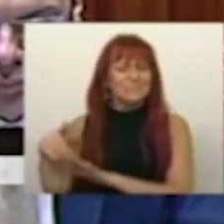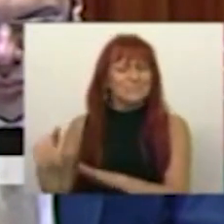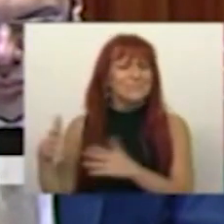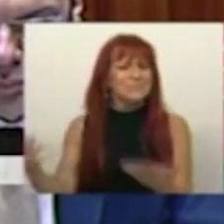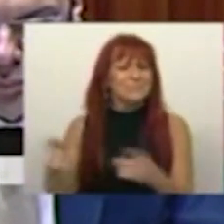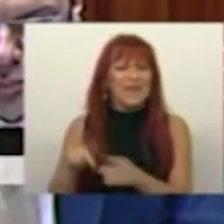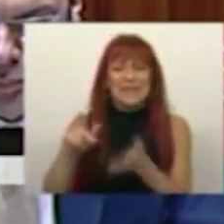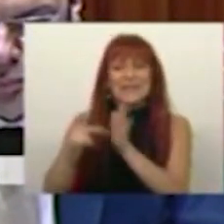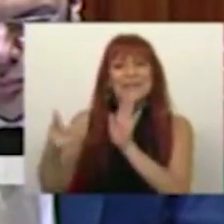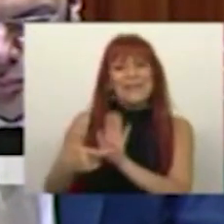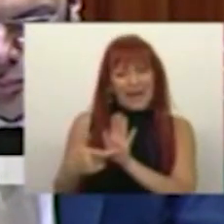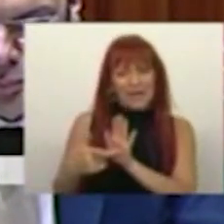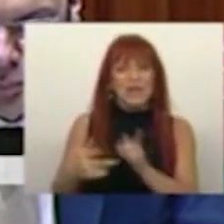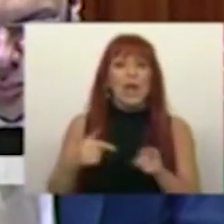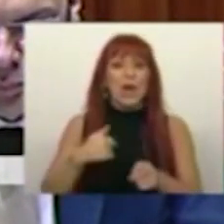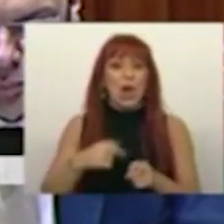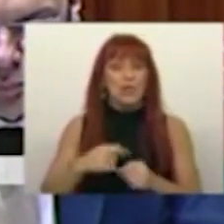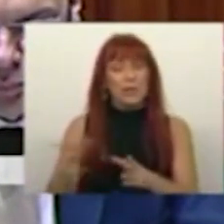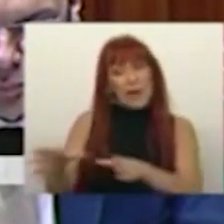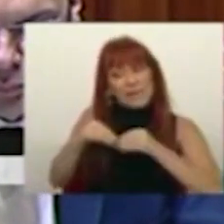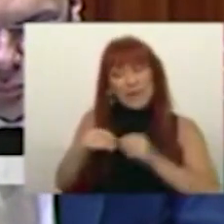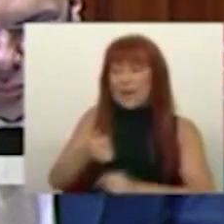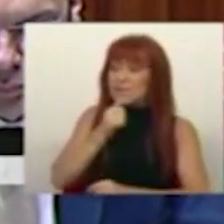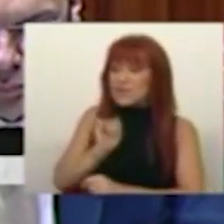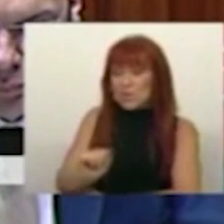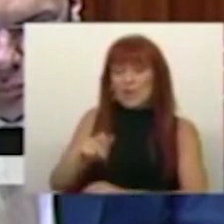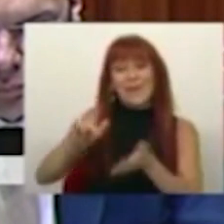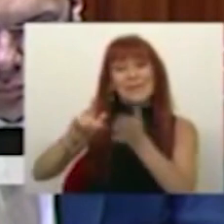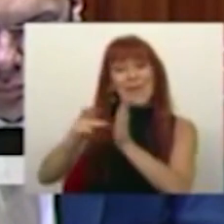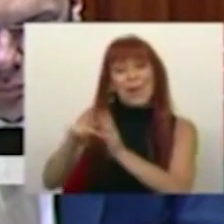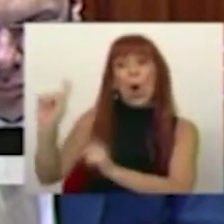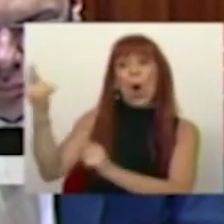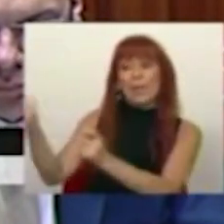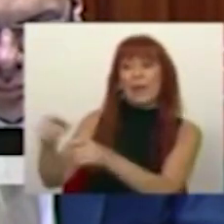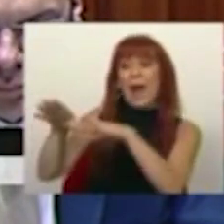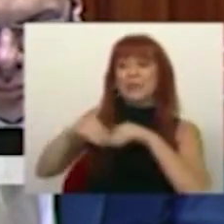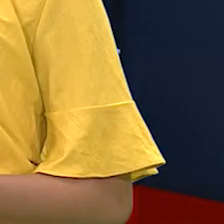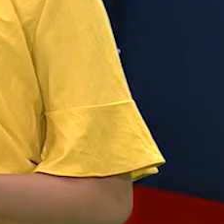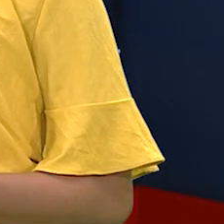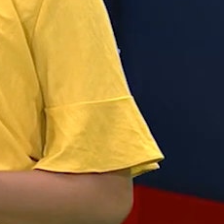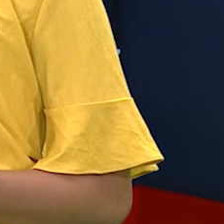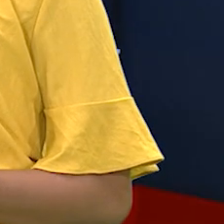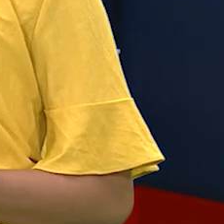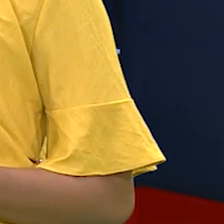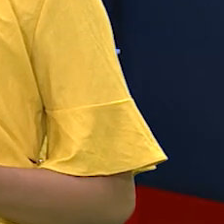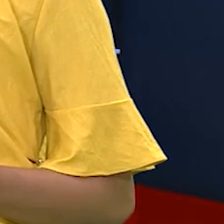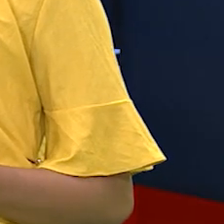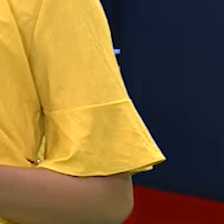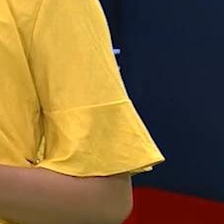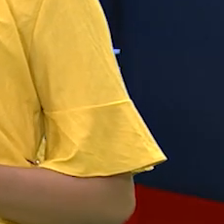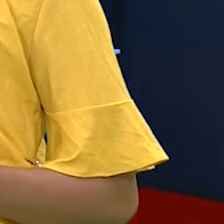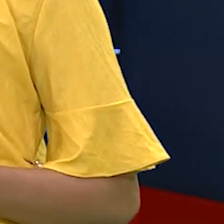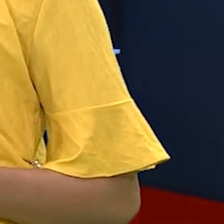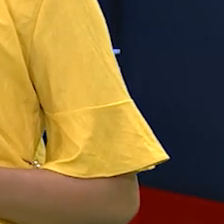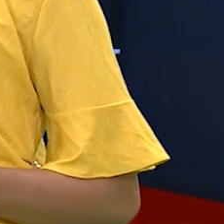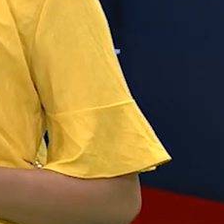eminentemente técnica e nós acataremos a decisão técnica que vier a ser assumida pela ANAC. O Conselho de Segurança da